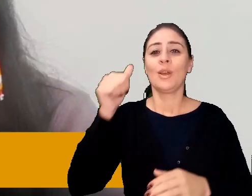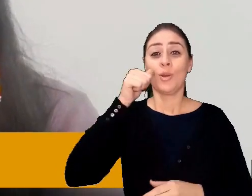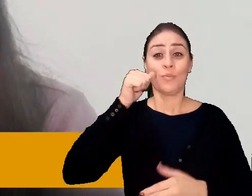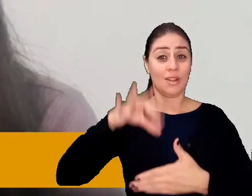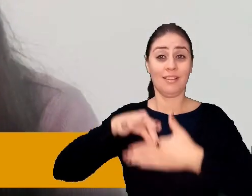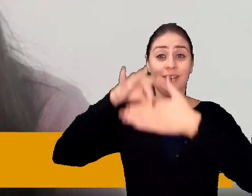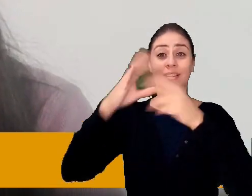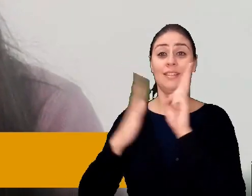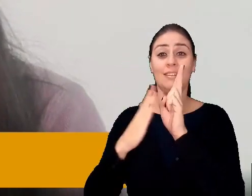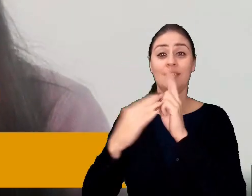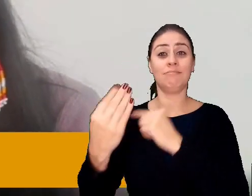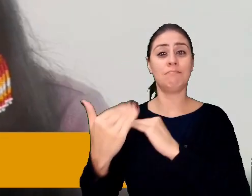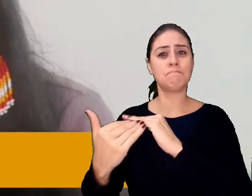esperando.